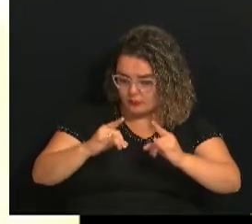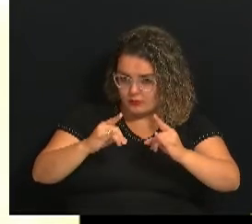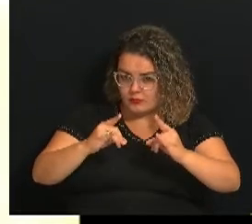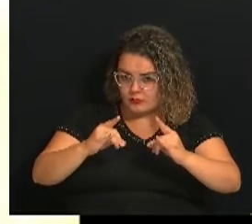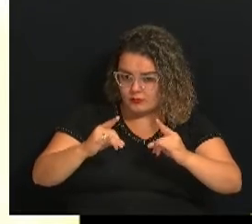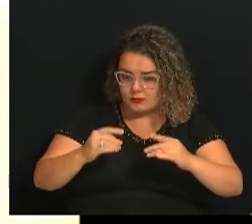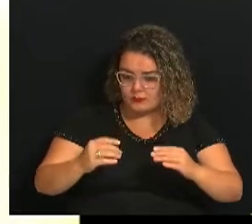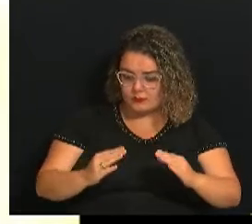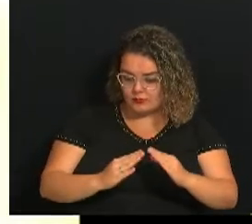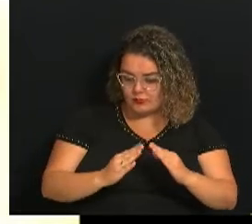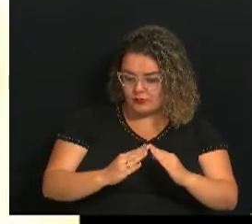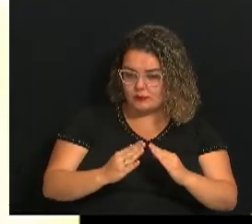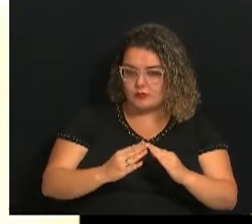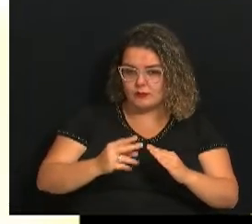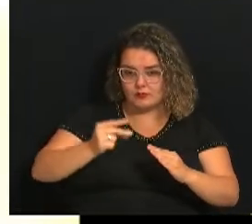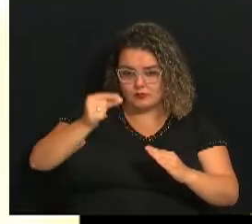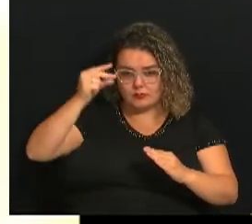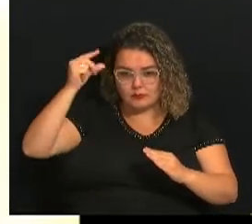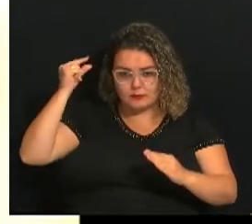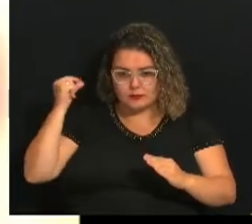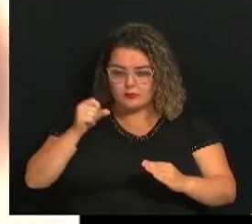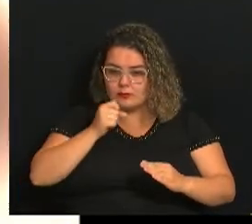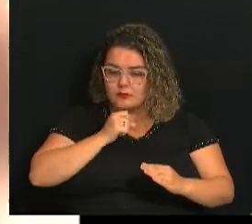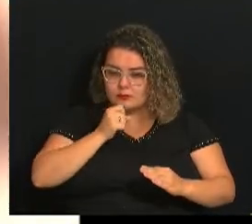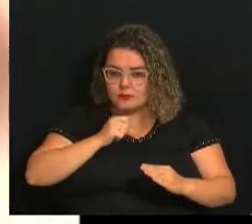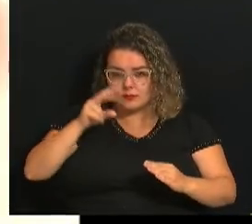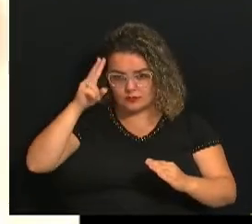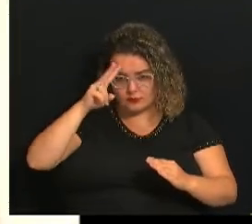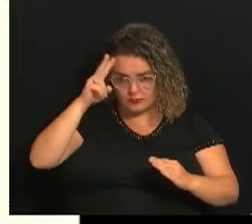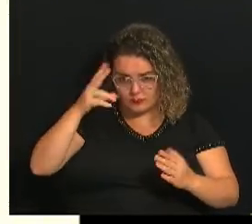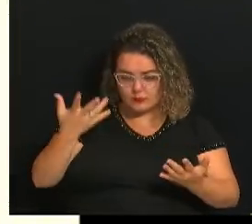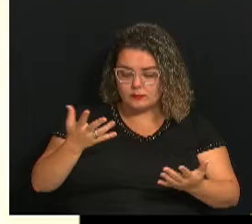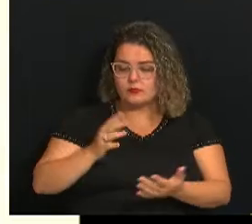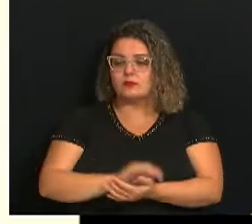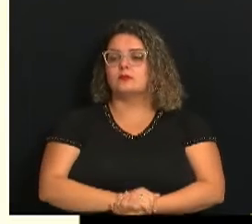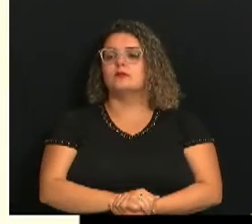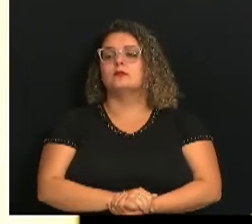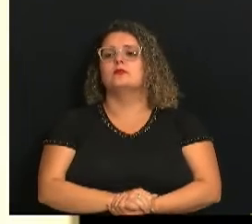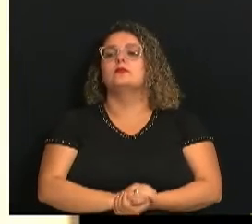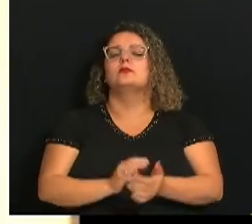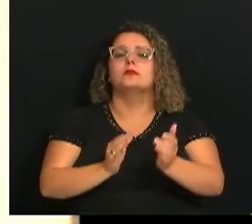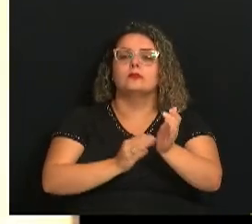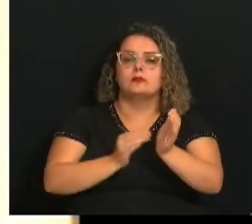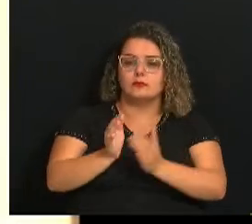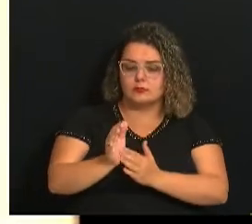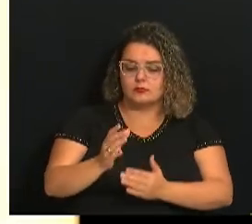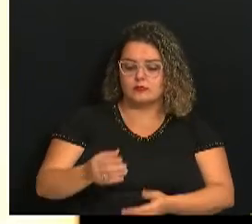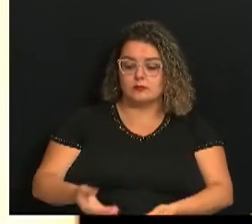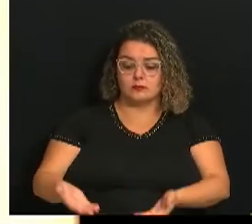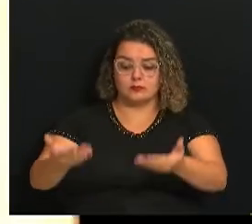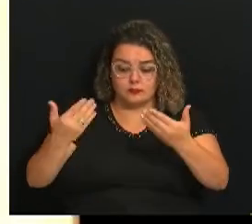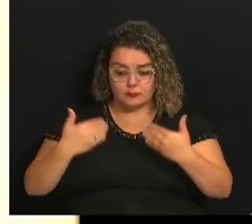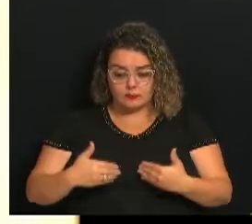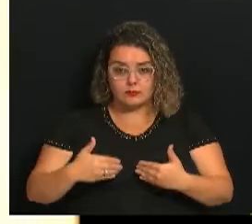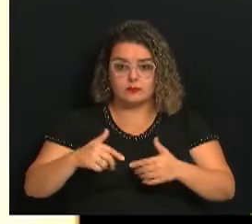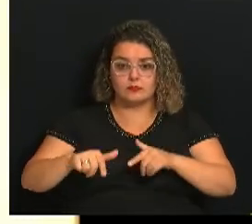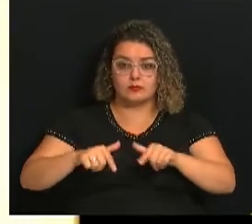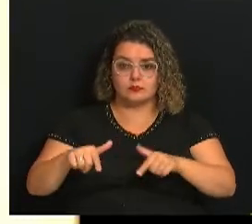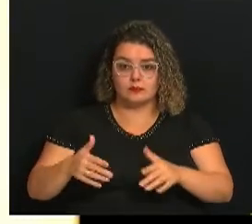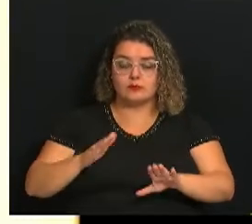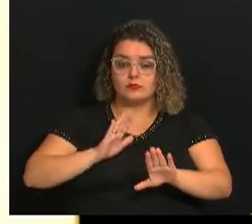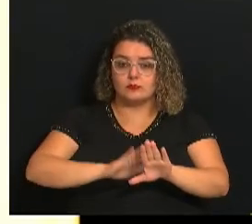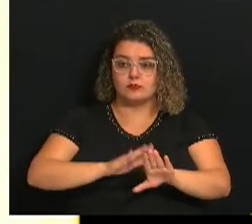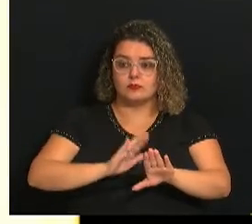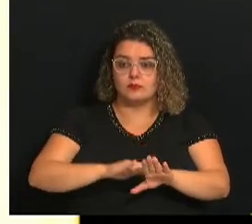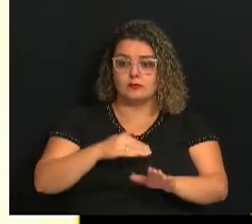de investimentos públicos, em concursos públicos, para trazer trabalhadores para atuar na Secretaria